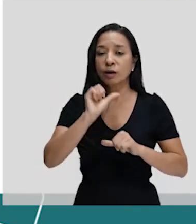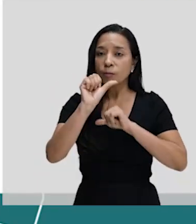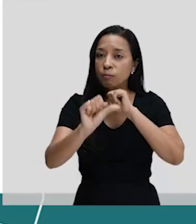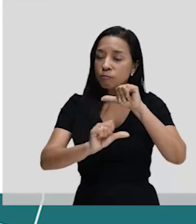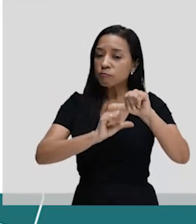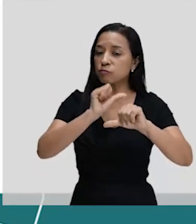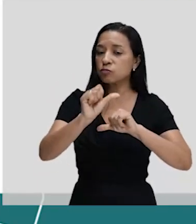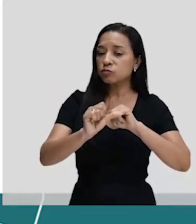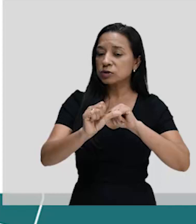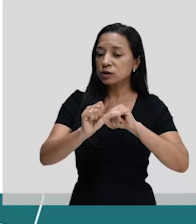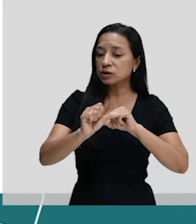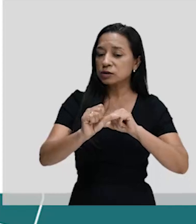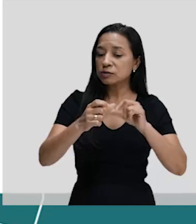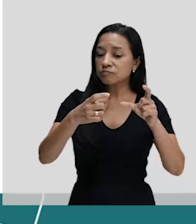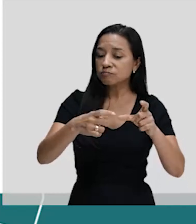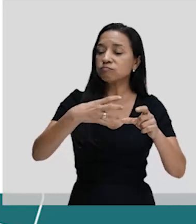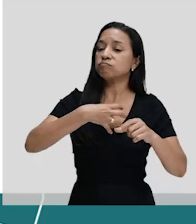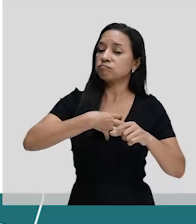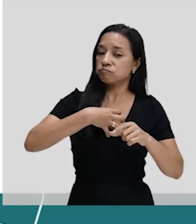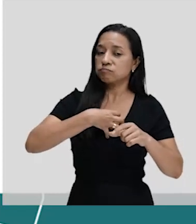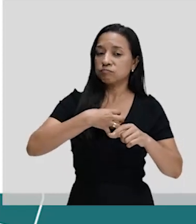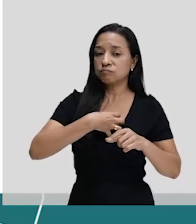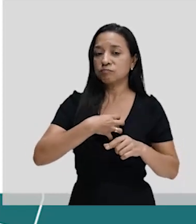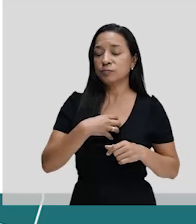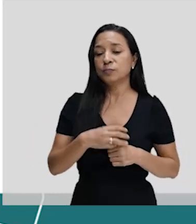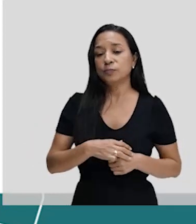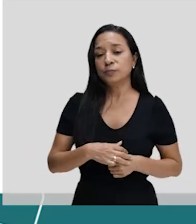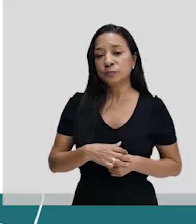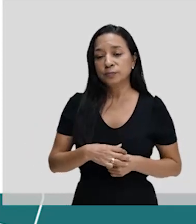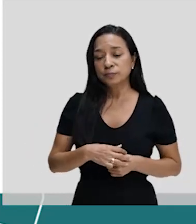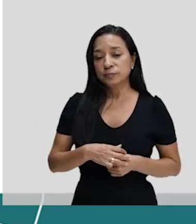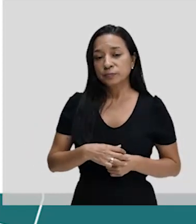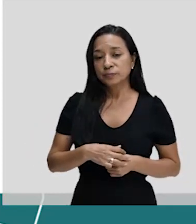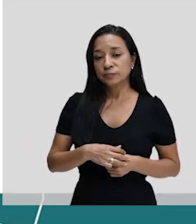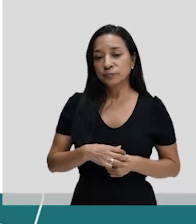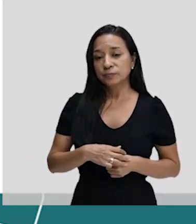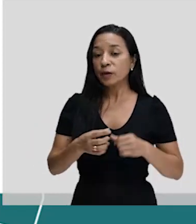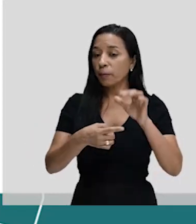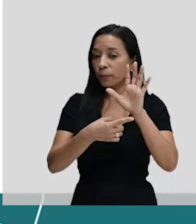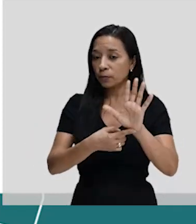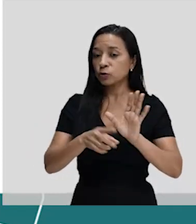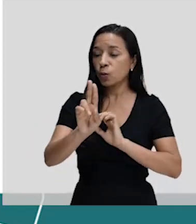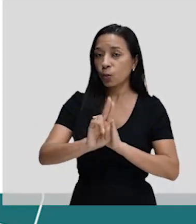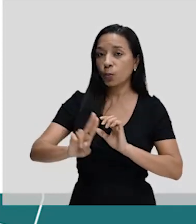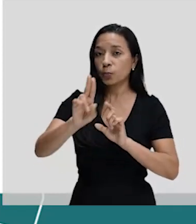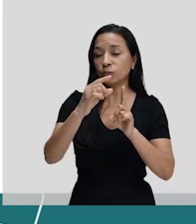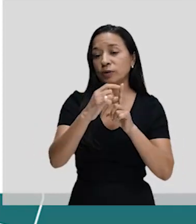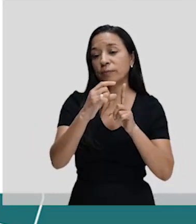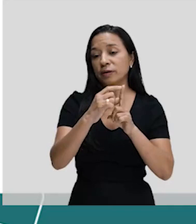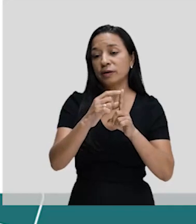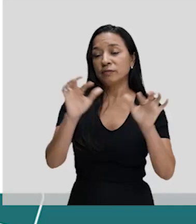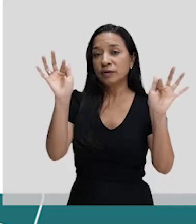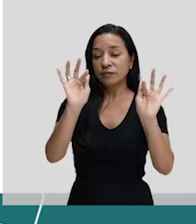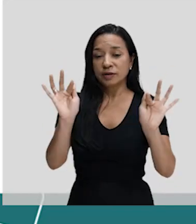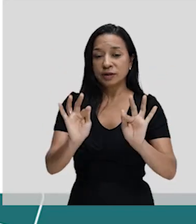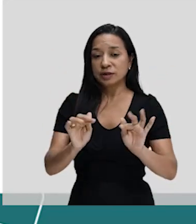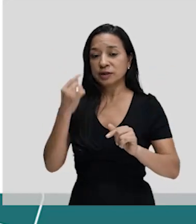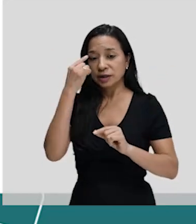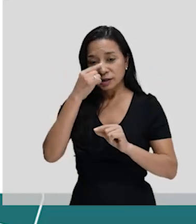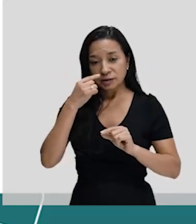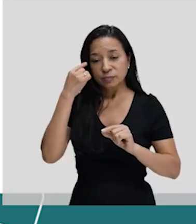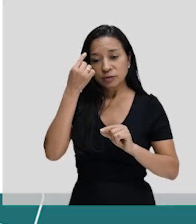estado. A mudança de estado é expressa pelo uso da palavra feliz. Em espanhol, quando queremos dizer